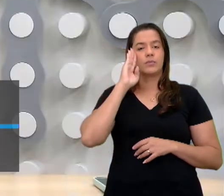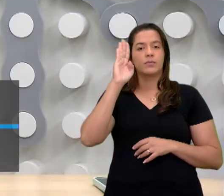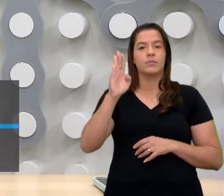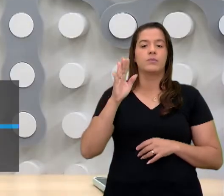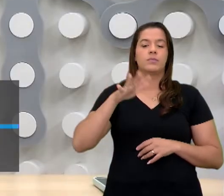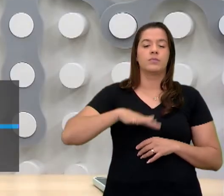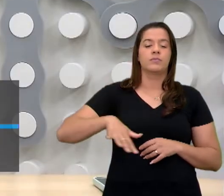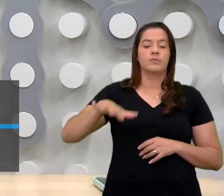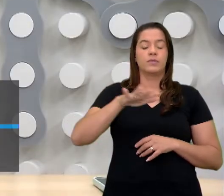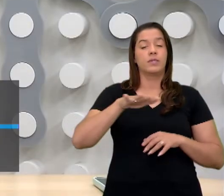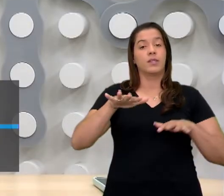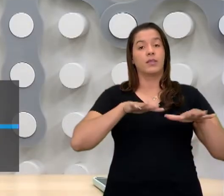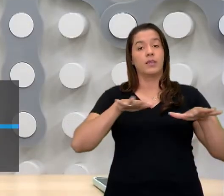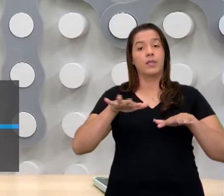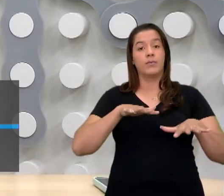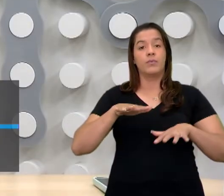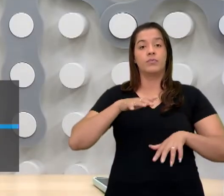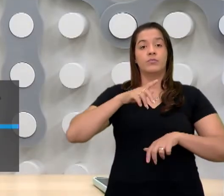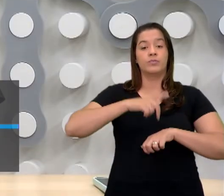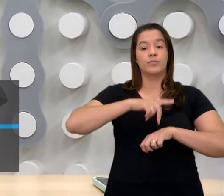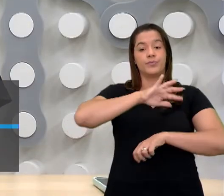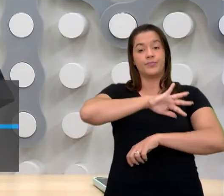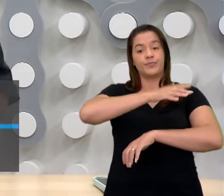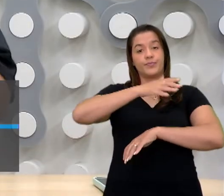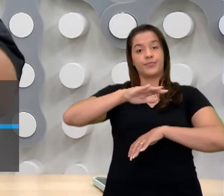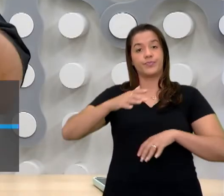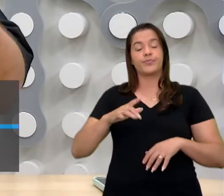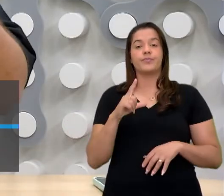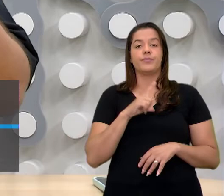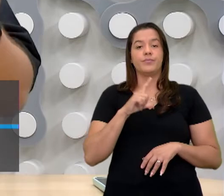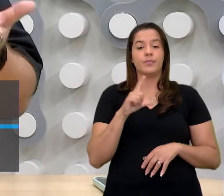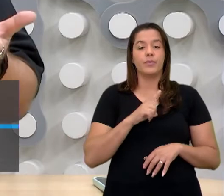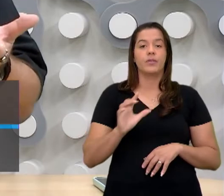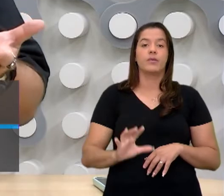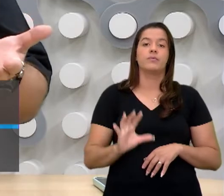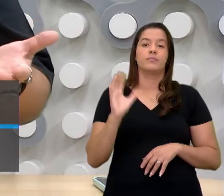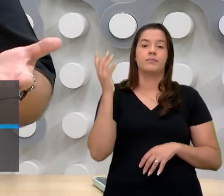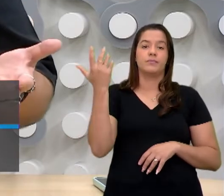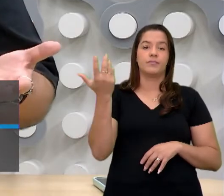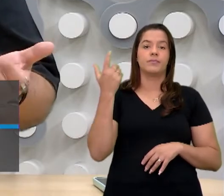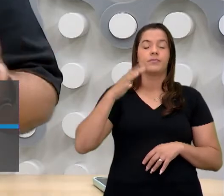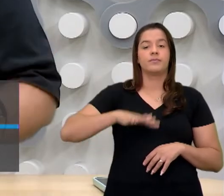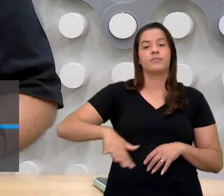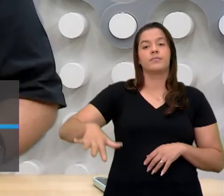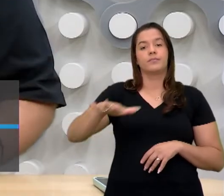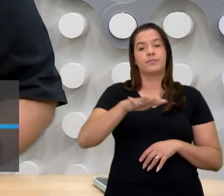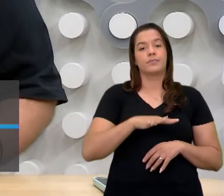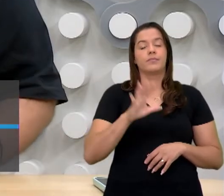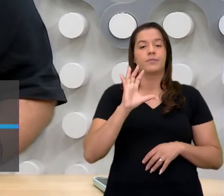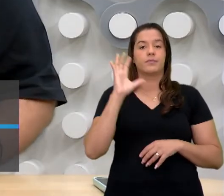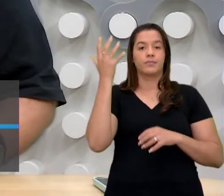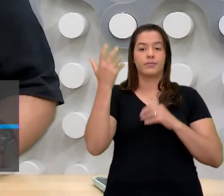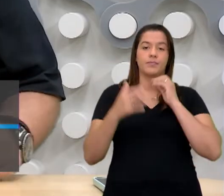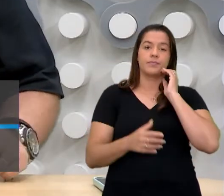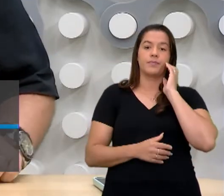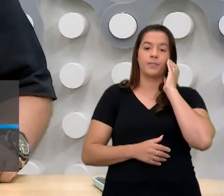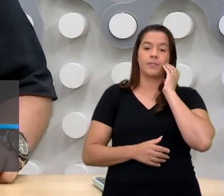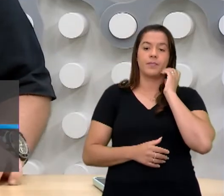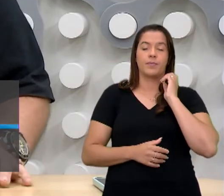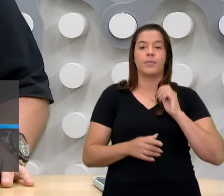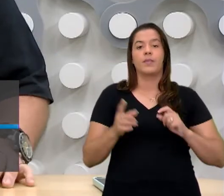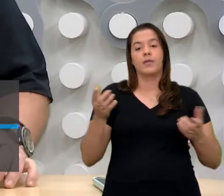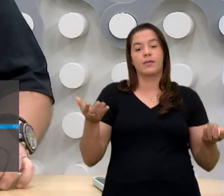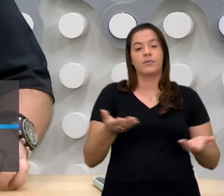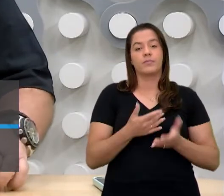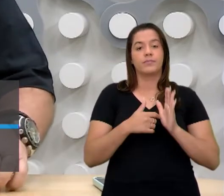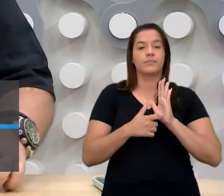principalmente tremores de terras, e são vários tremores de terras que acontecem nessa região aí, né? Então eu vou mostrar